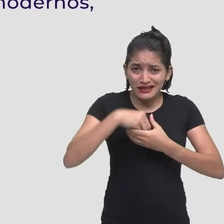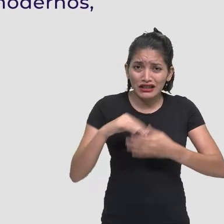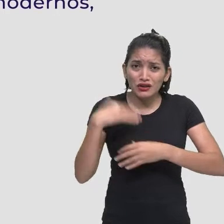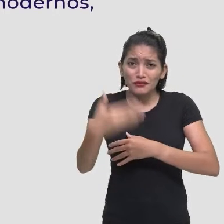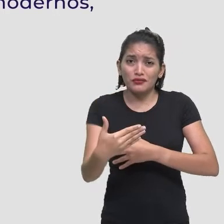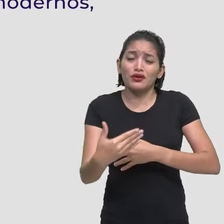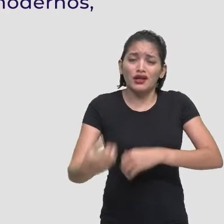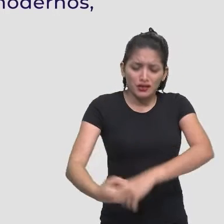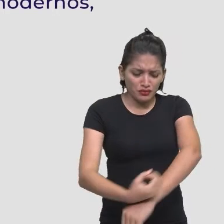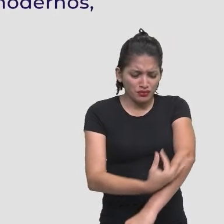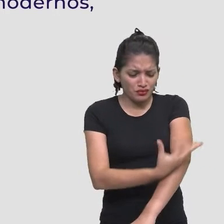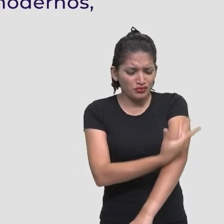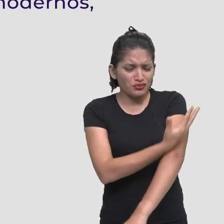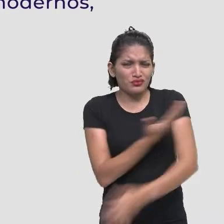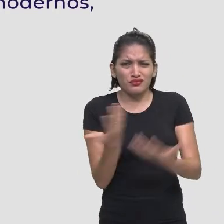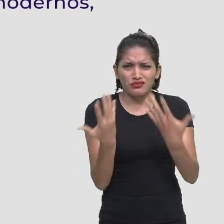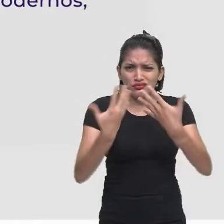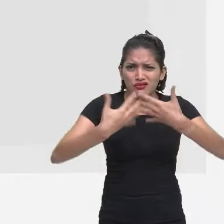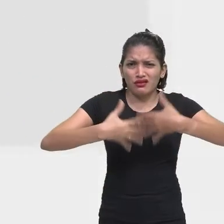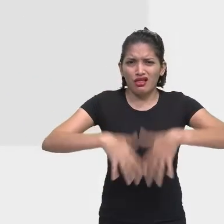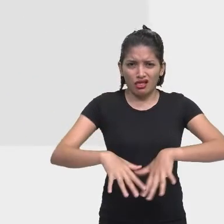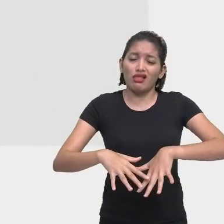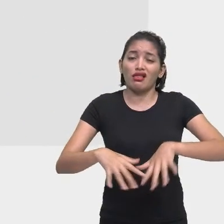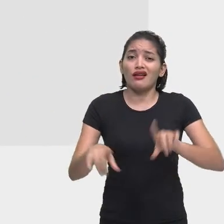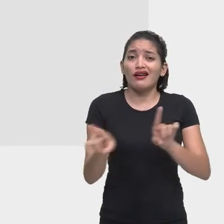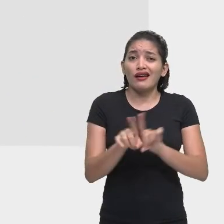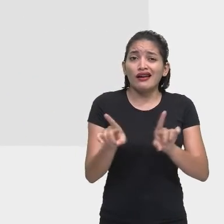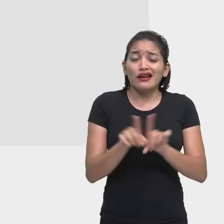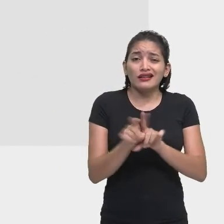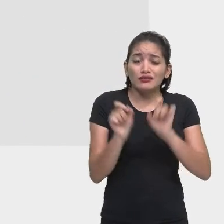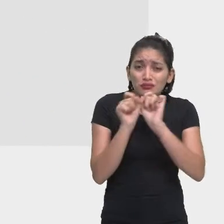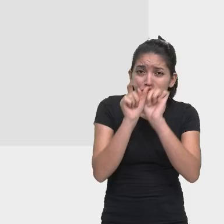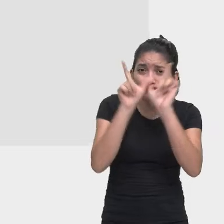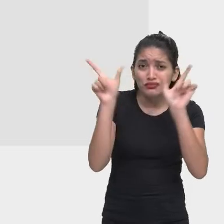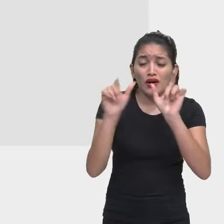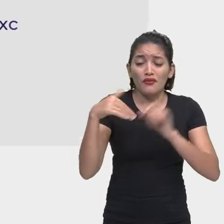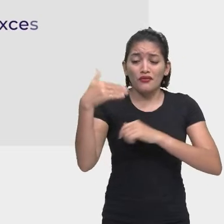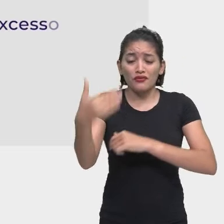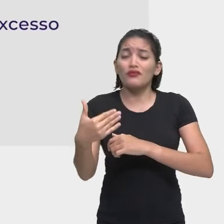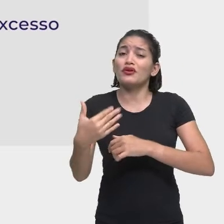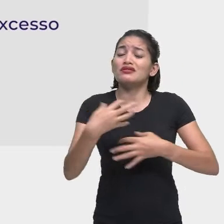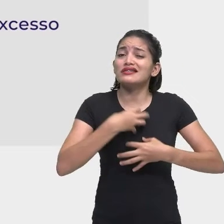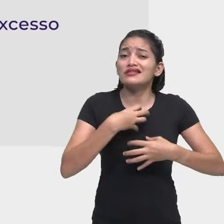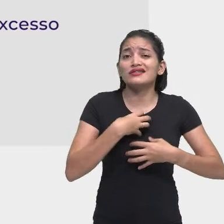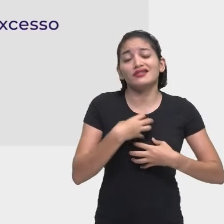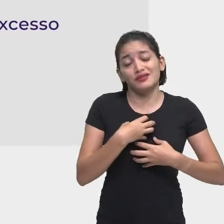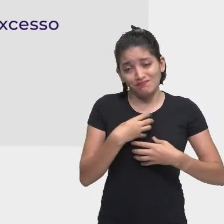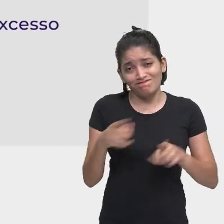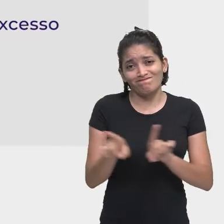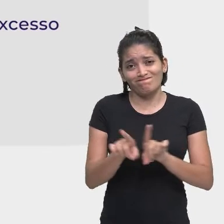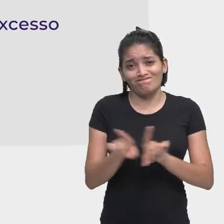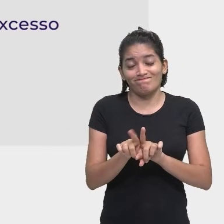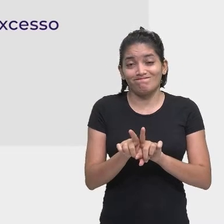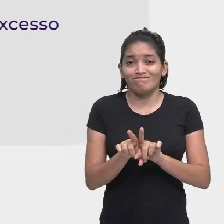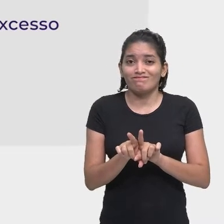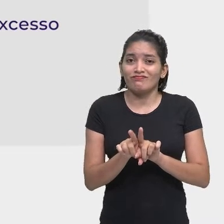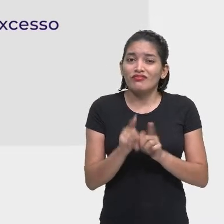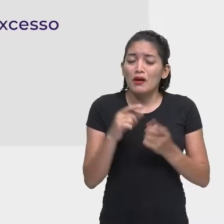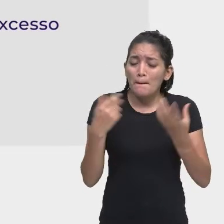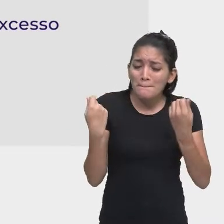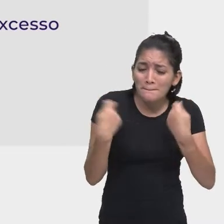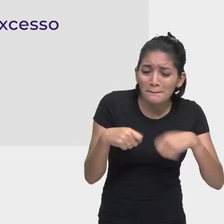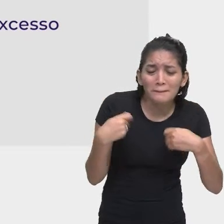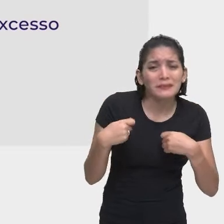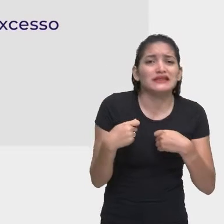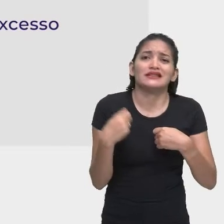meus nervos dissecados fora. Por todas as papilas, fora de tudo com que eu sinto. Tenho os lábios secos,